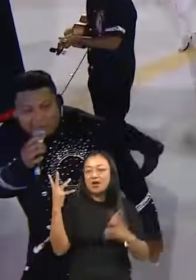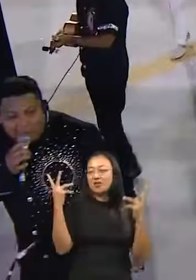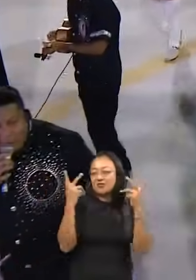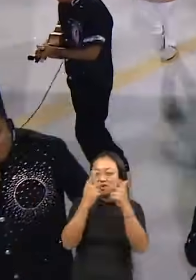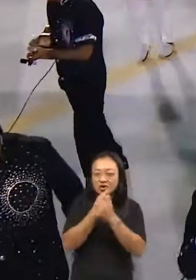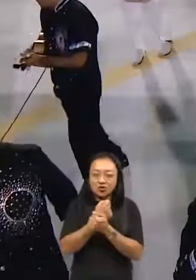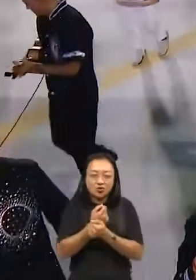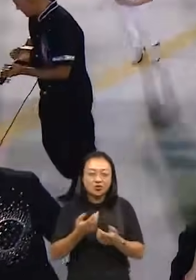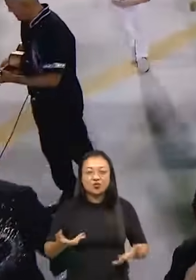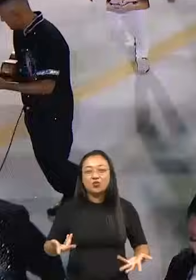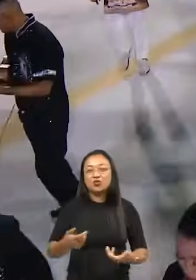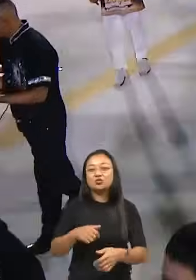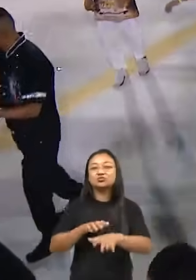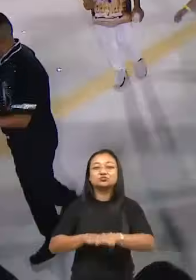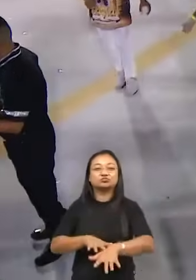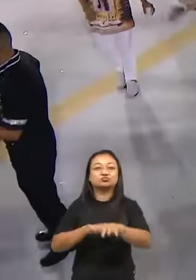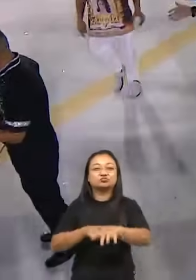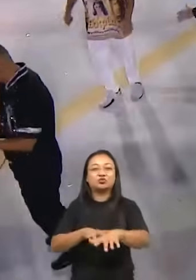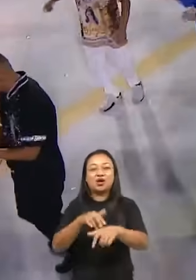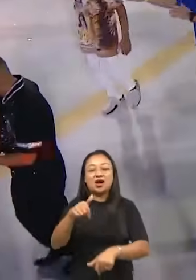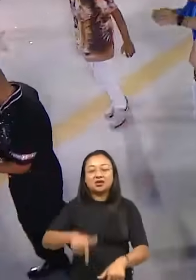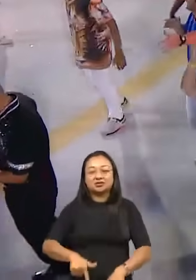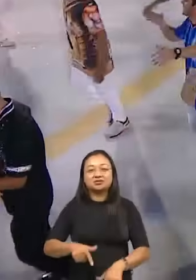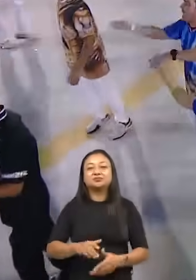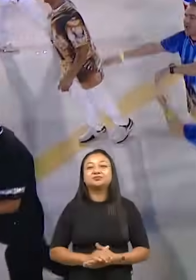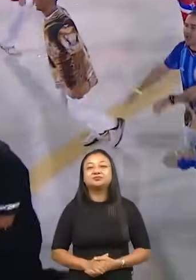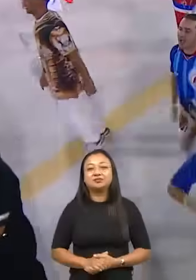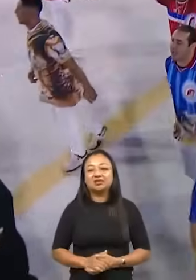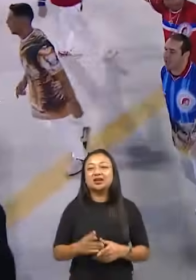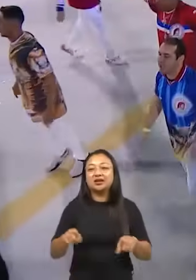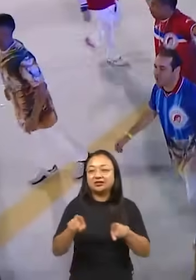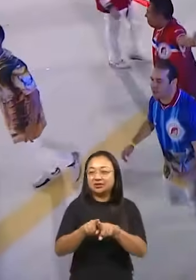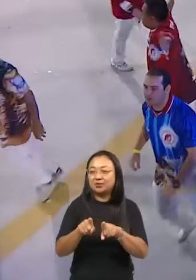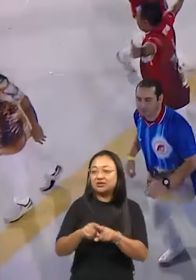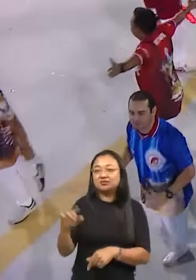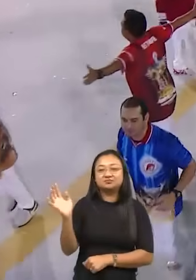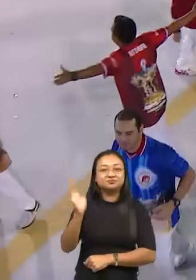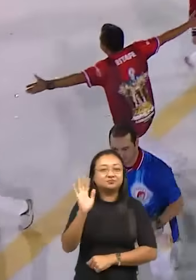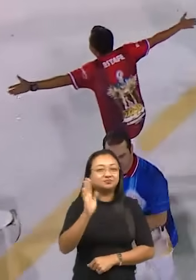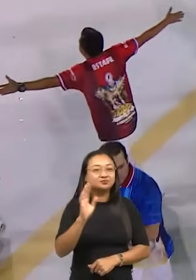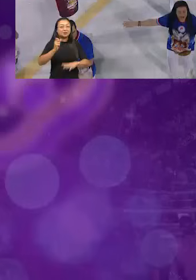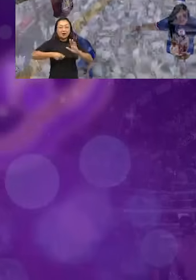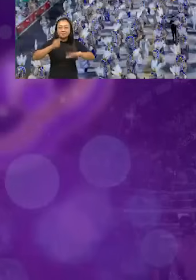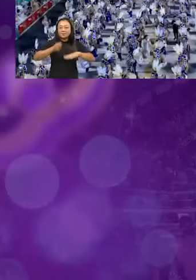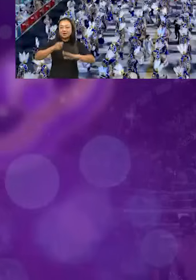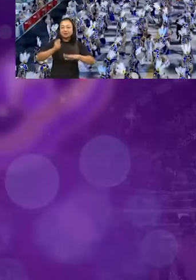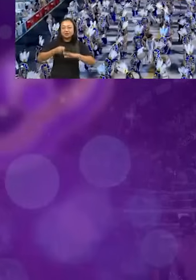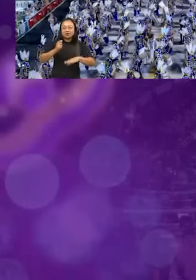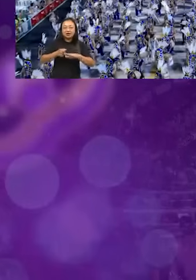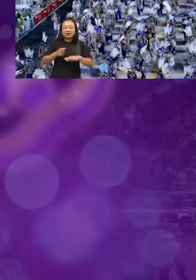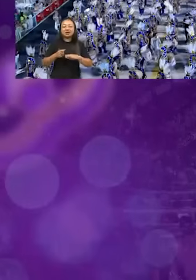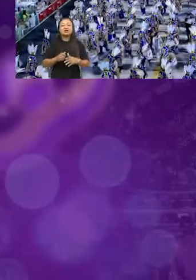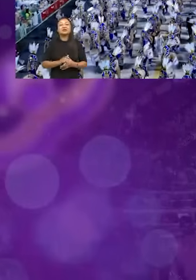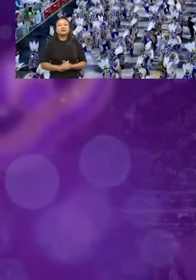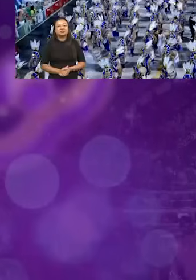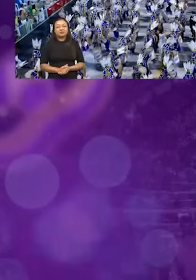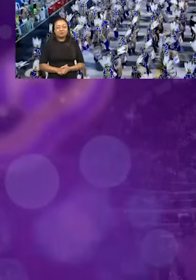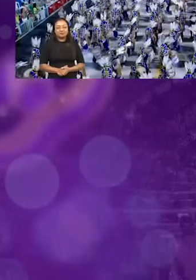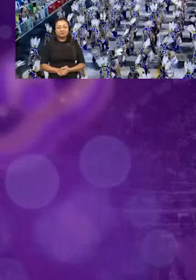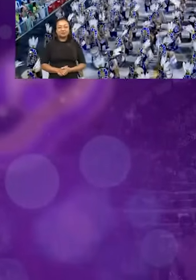desfile aqui na Passarela do Samba. E ela também vai deixando a avenida, a bateria vai ou racha da Andanças.